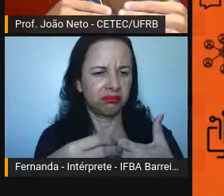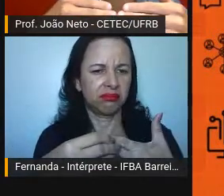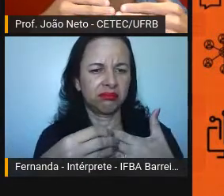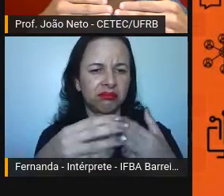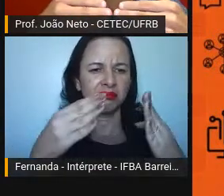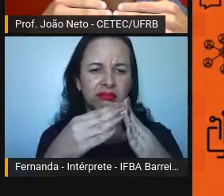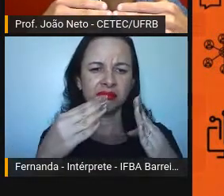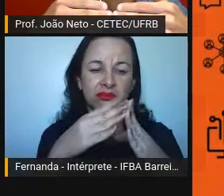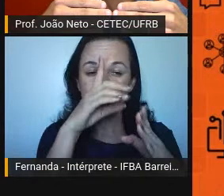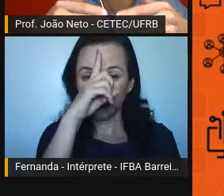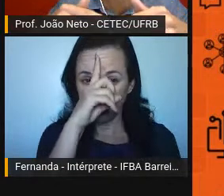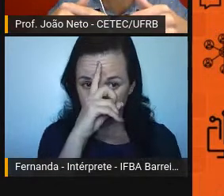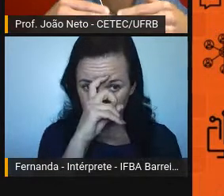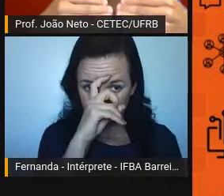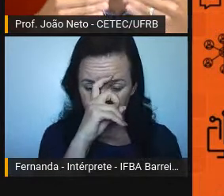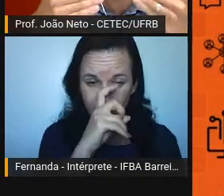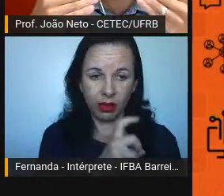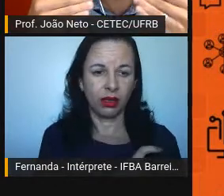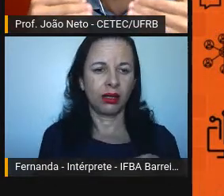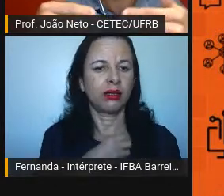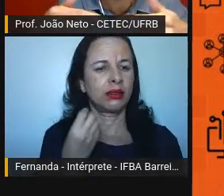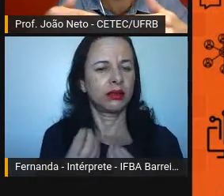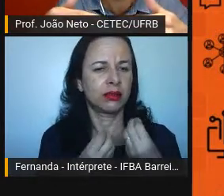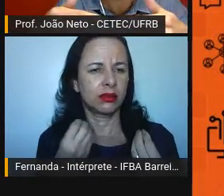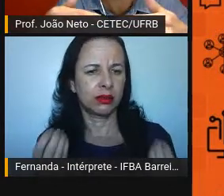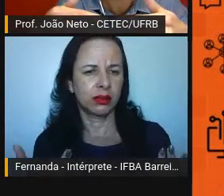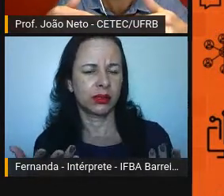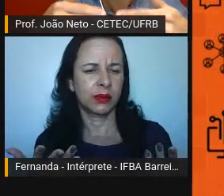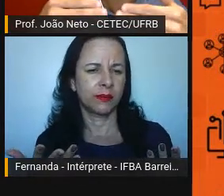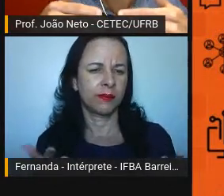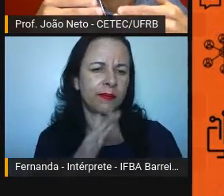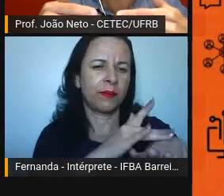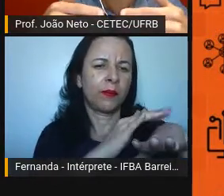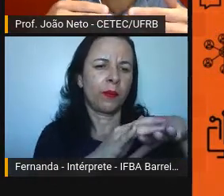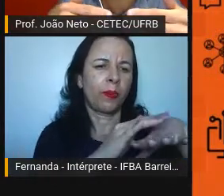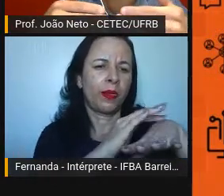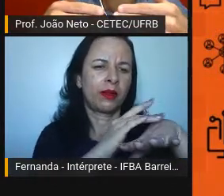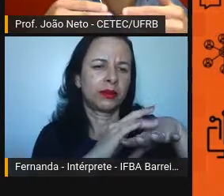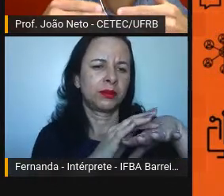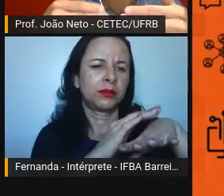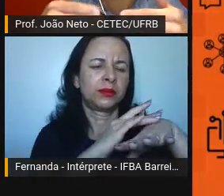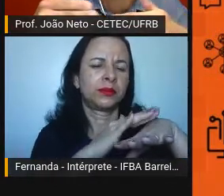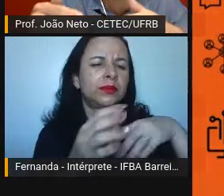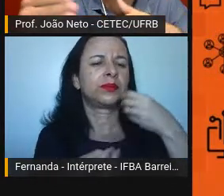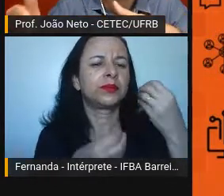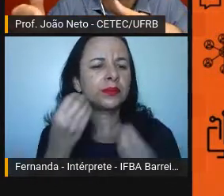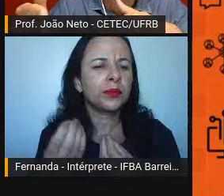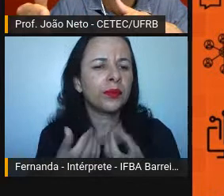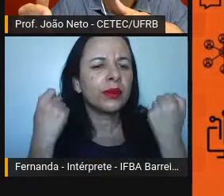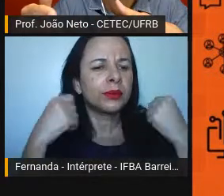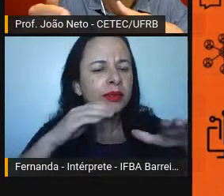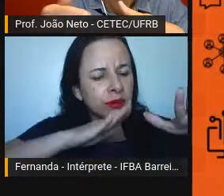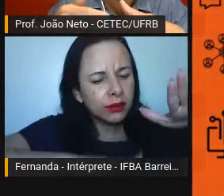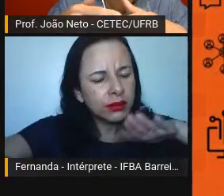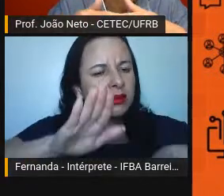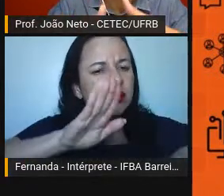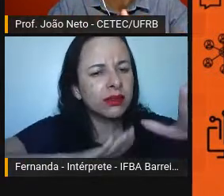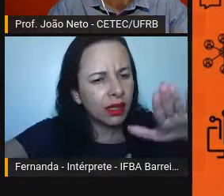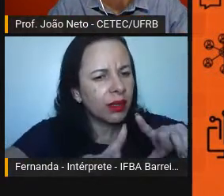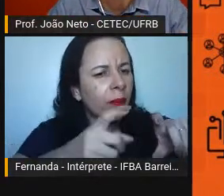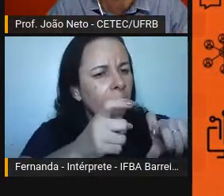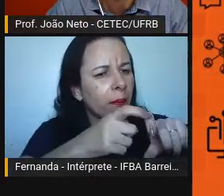viu que a a resistência de uma doença e que essa doença deveria ser tratada pela medicina